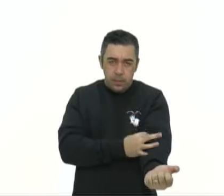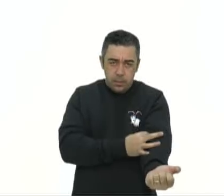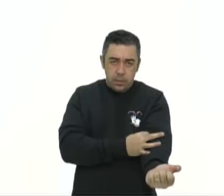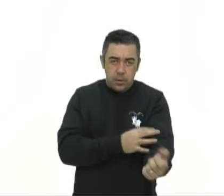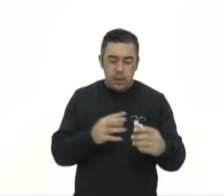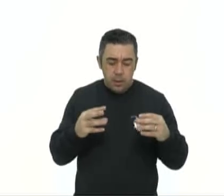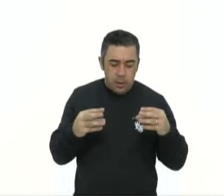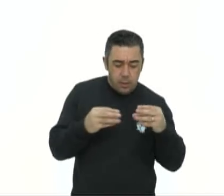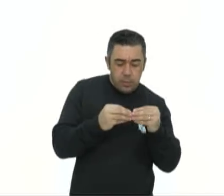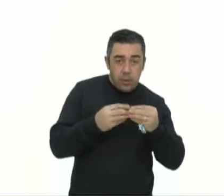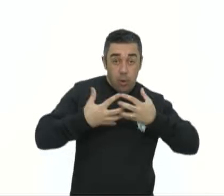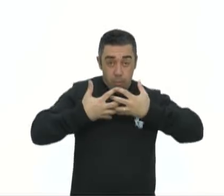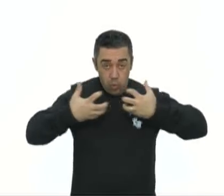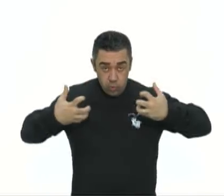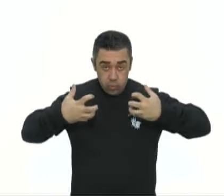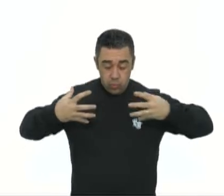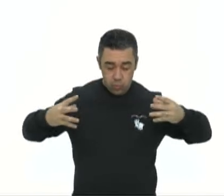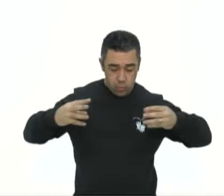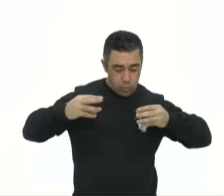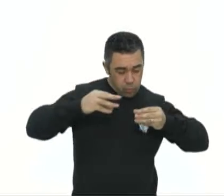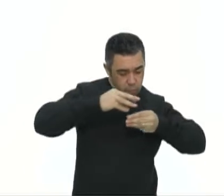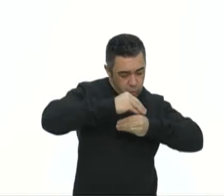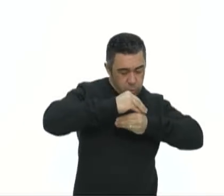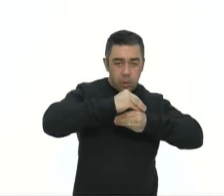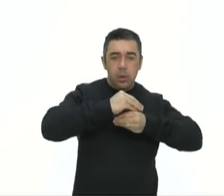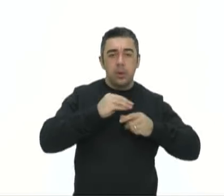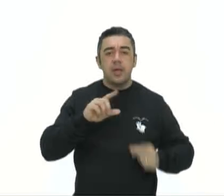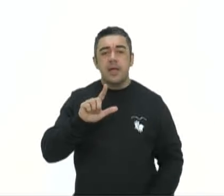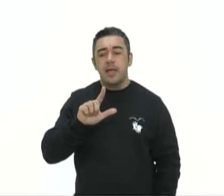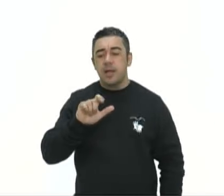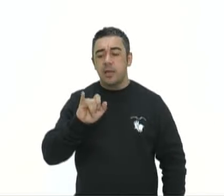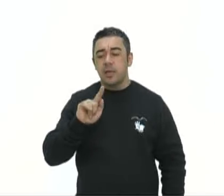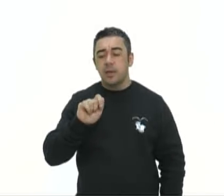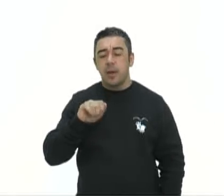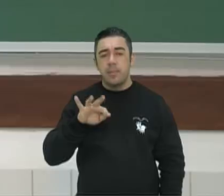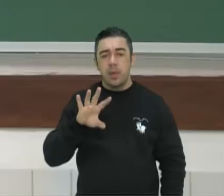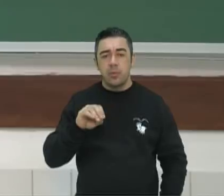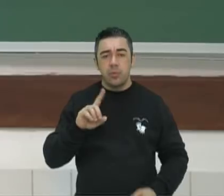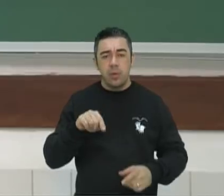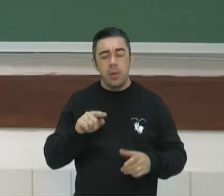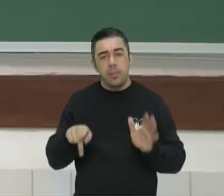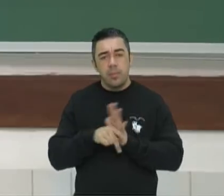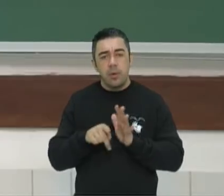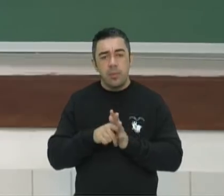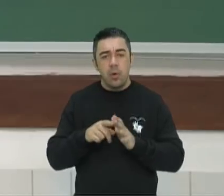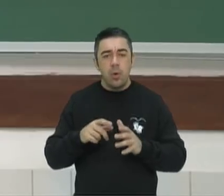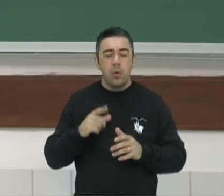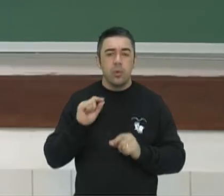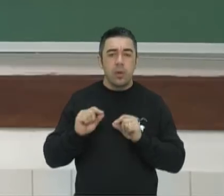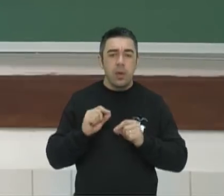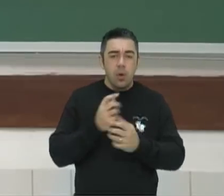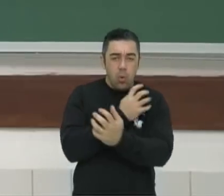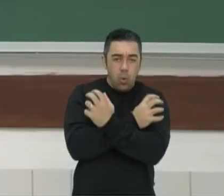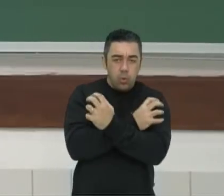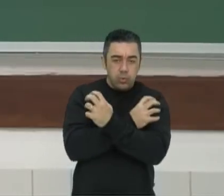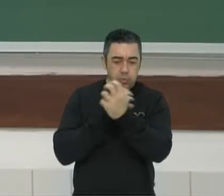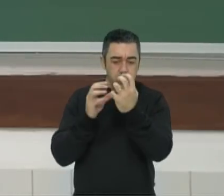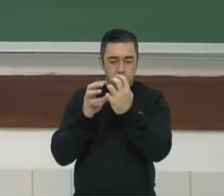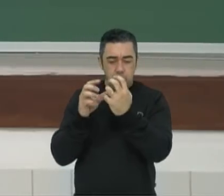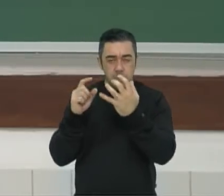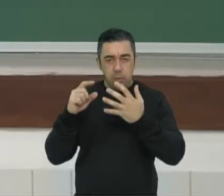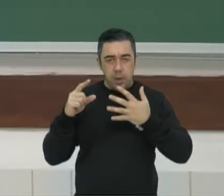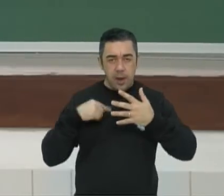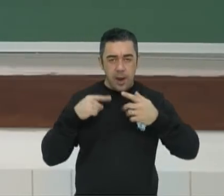né, que vão ligar os músculos aos ossos, e os ligamentos são estruturas que vão ligar osso com osso. Tá? Então, eles também